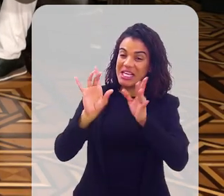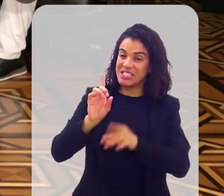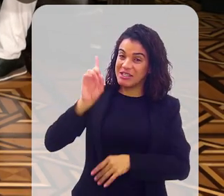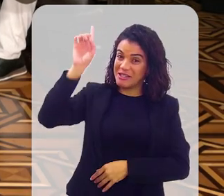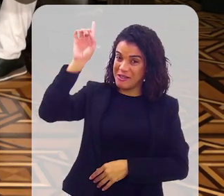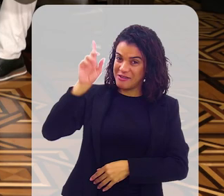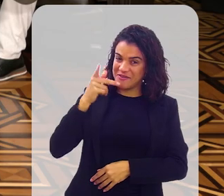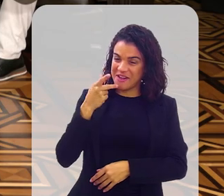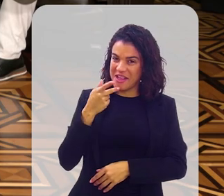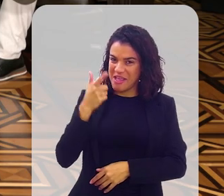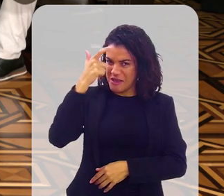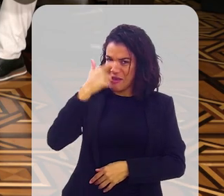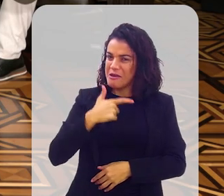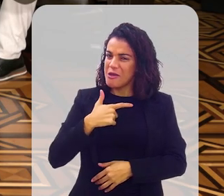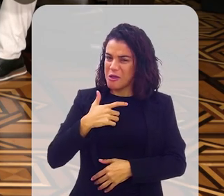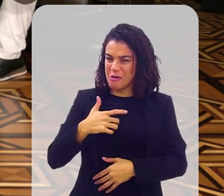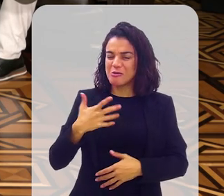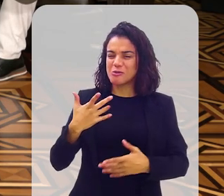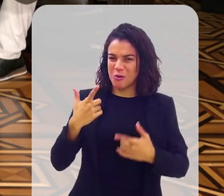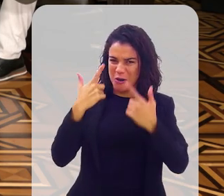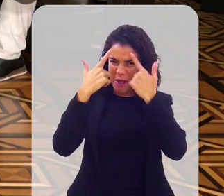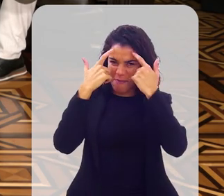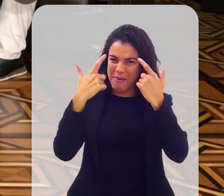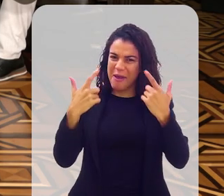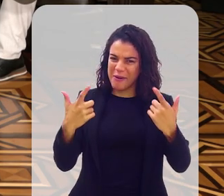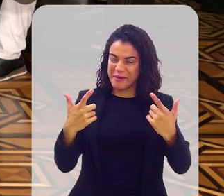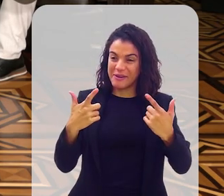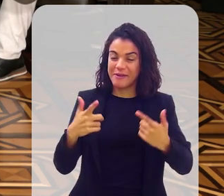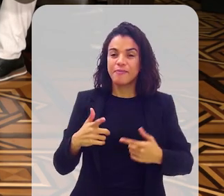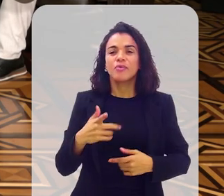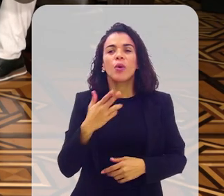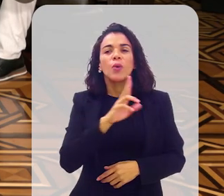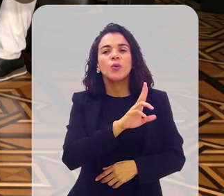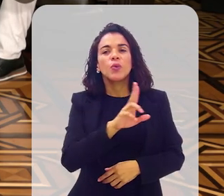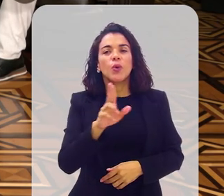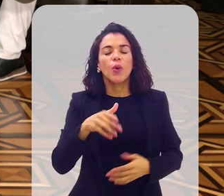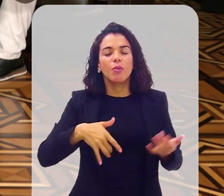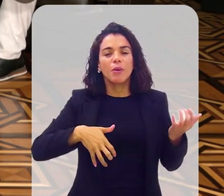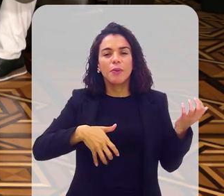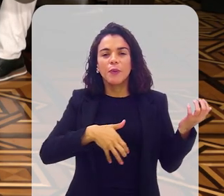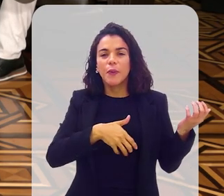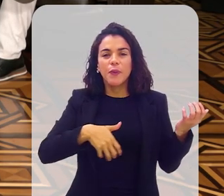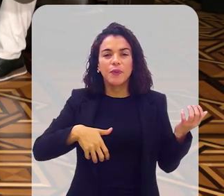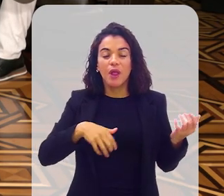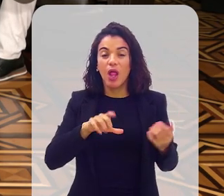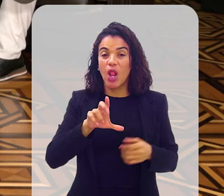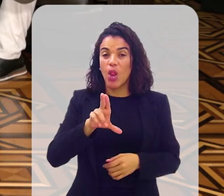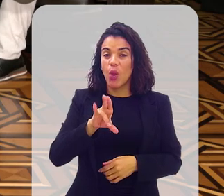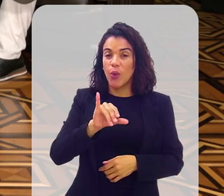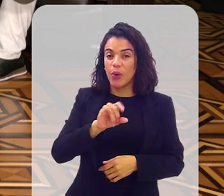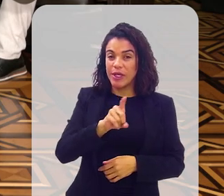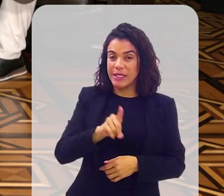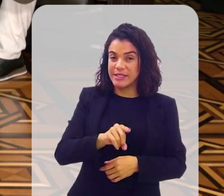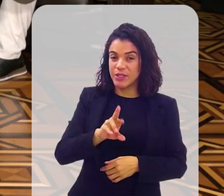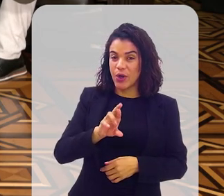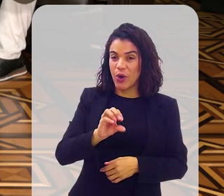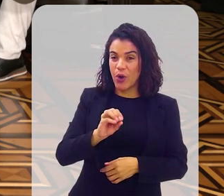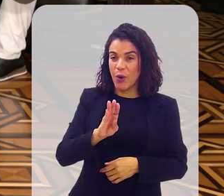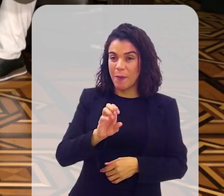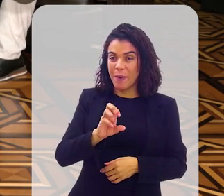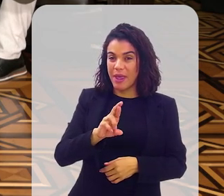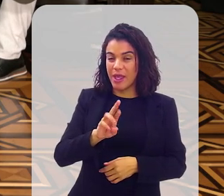sou rebelde, pastor. Eu sou rebelde. Isabela, bom você estar aqui. Qual é o nome dele, do seu violeiro, do seu músico? Luiz Alberto. Luiz Alberto,